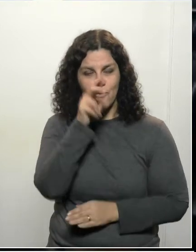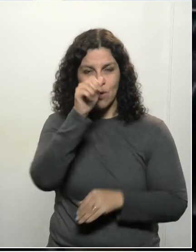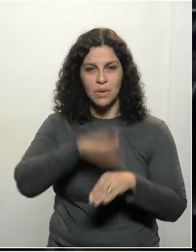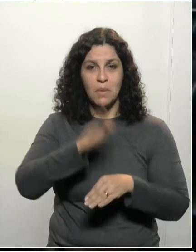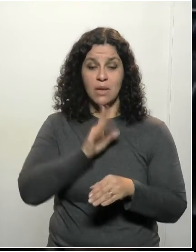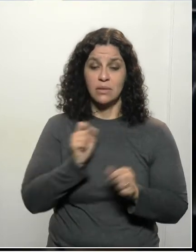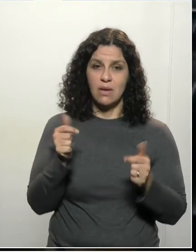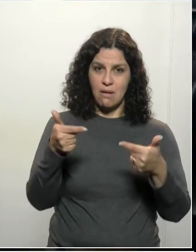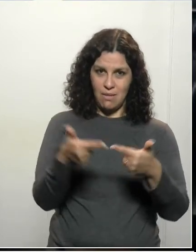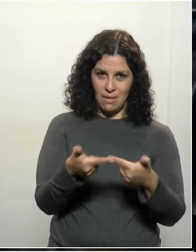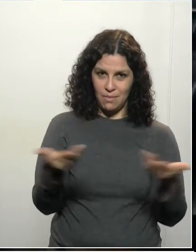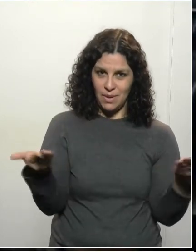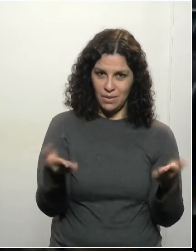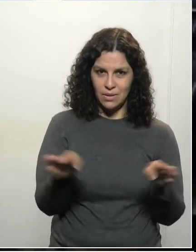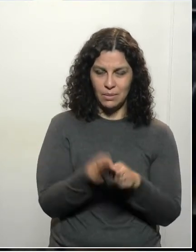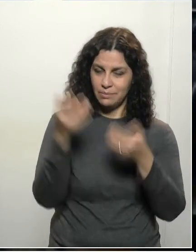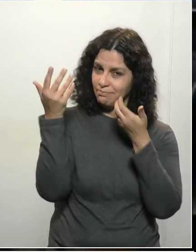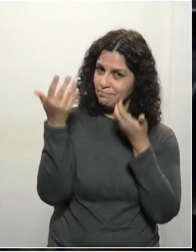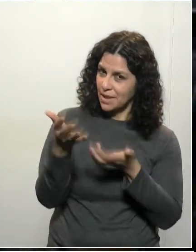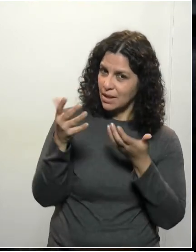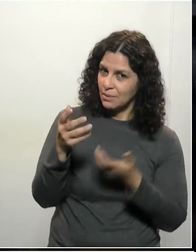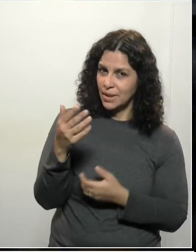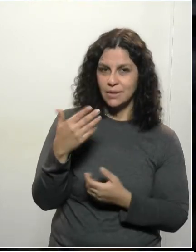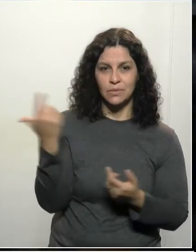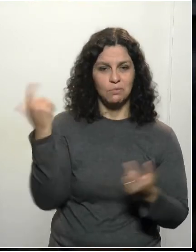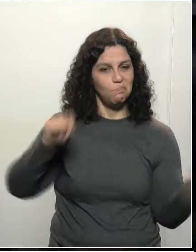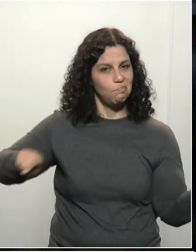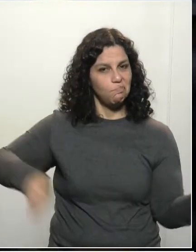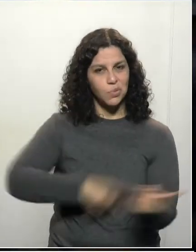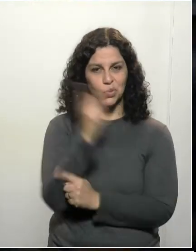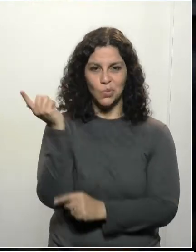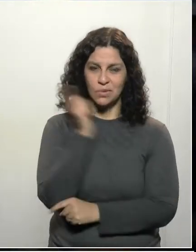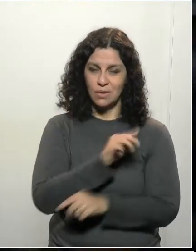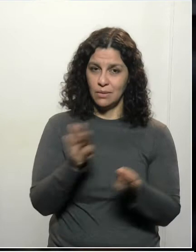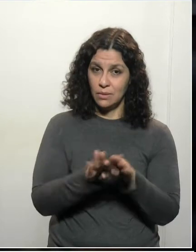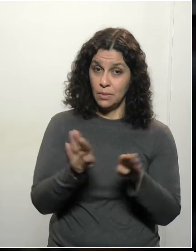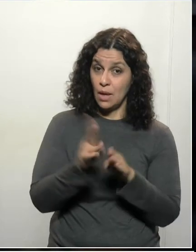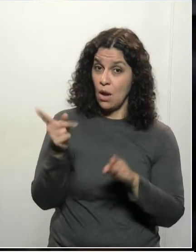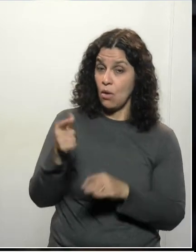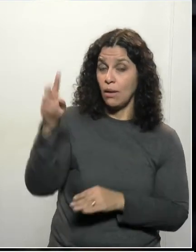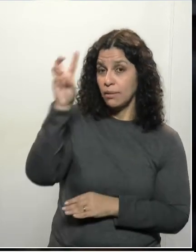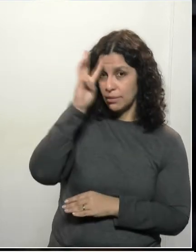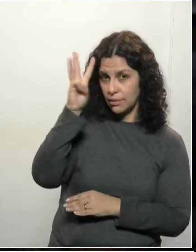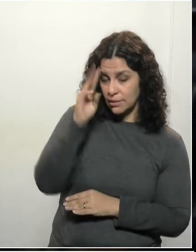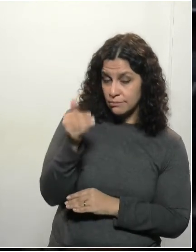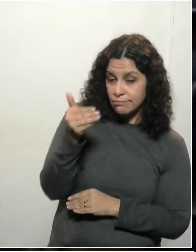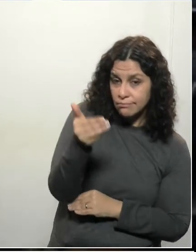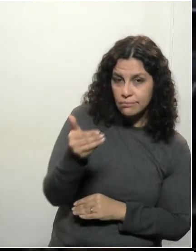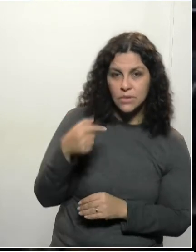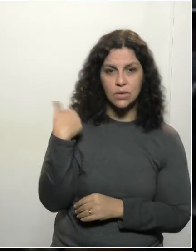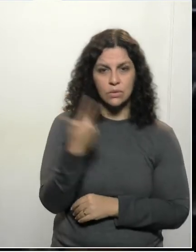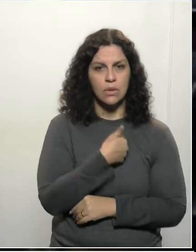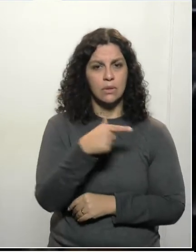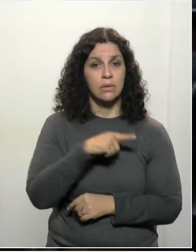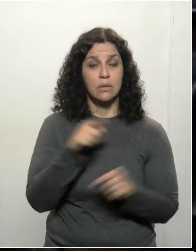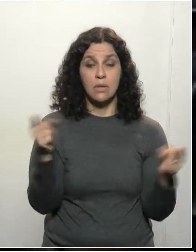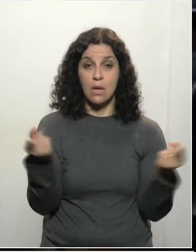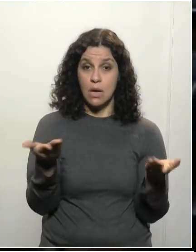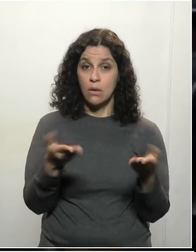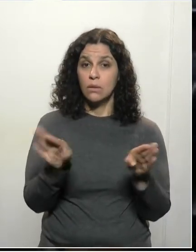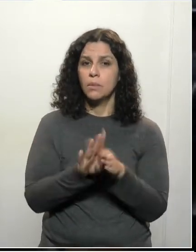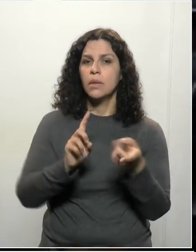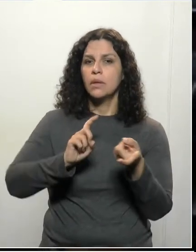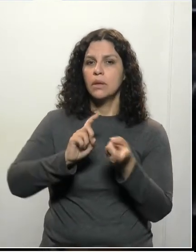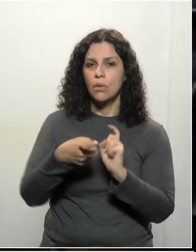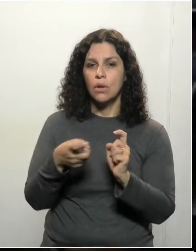dessa Assembleia. Parabéns, sucesso. De fato, na próxima terça-feira, nós teremos uma reunião